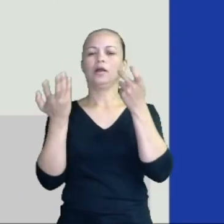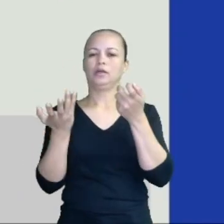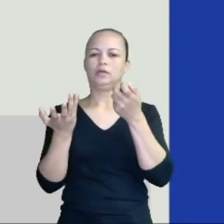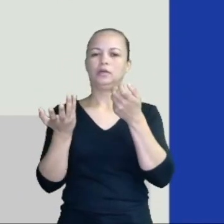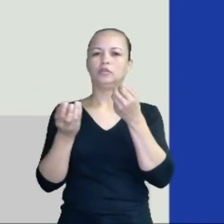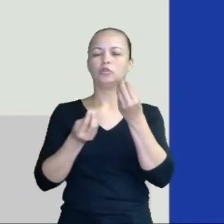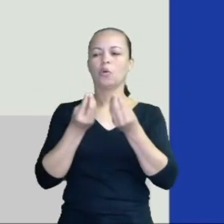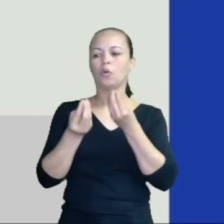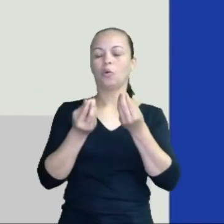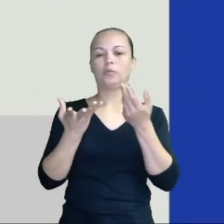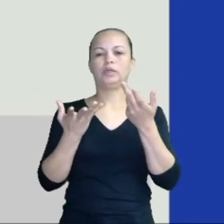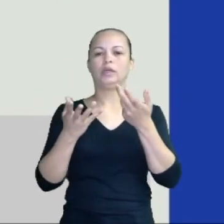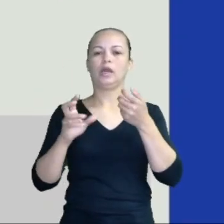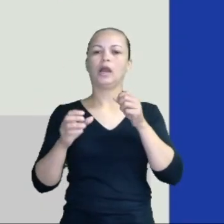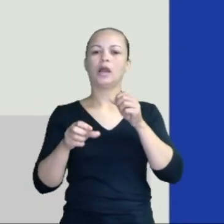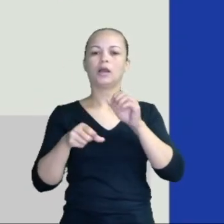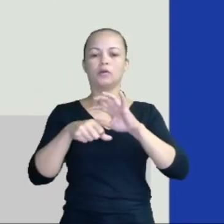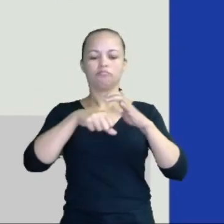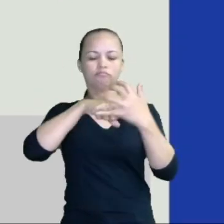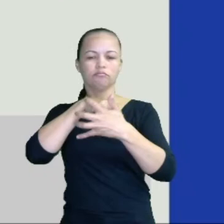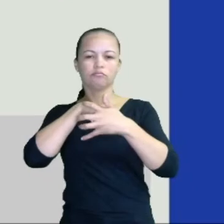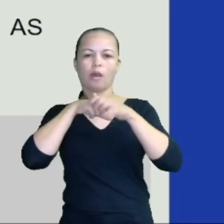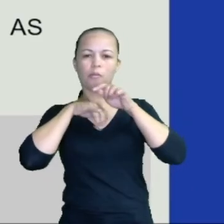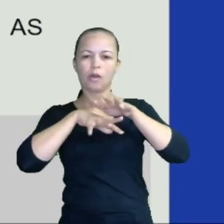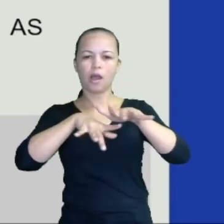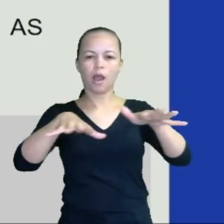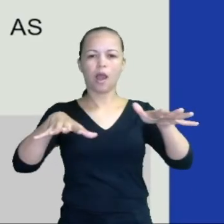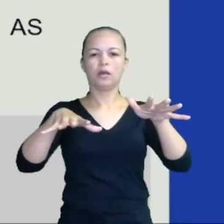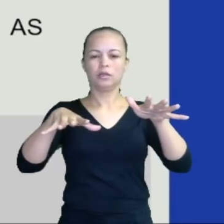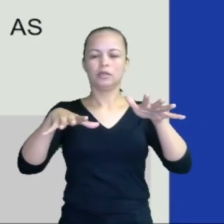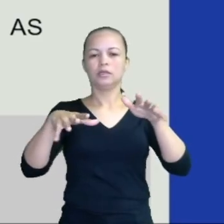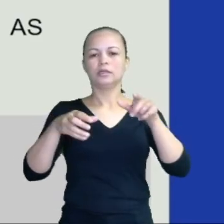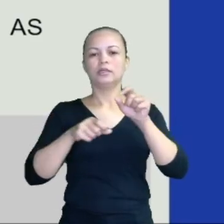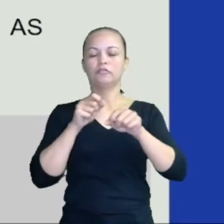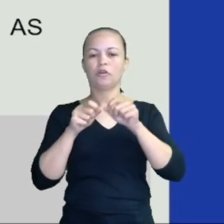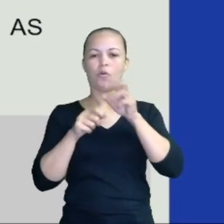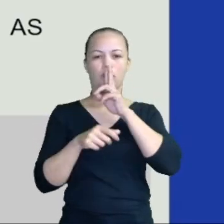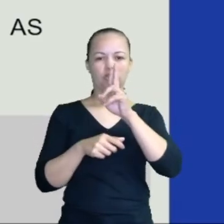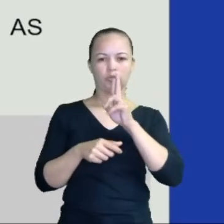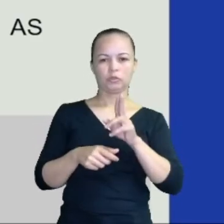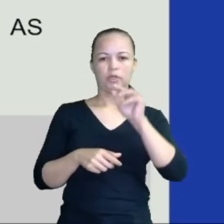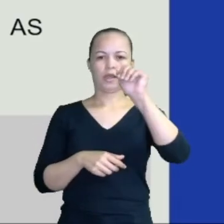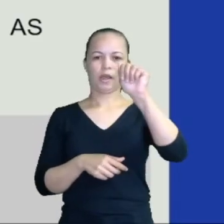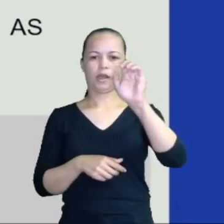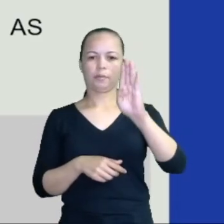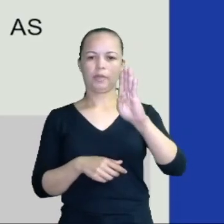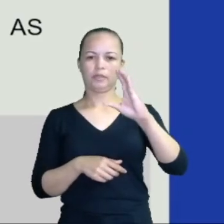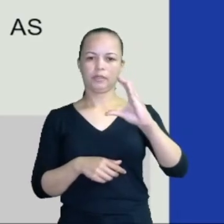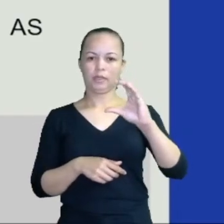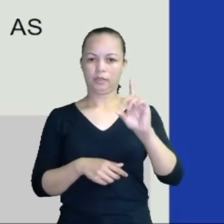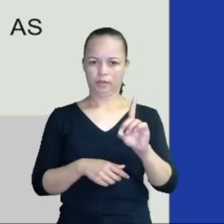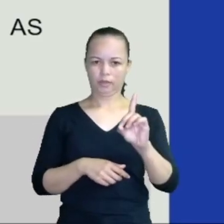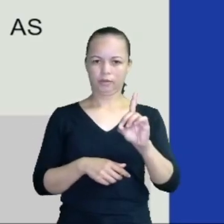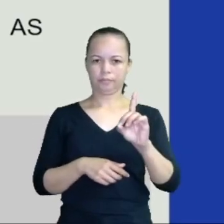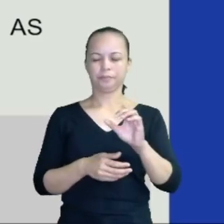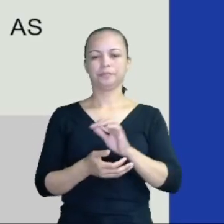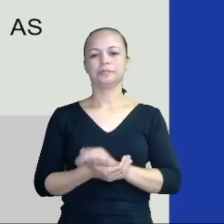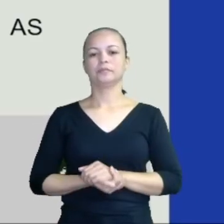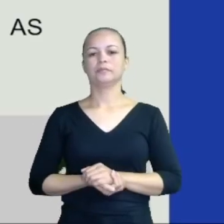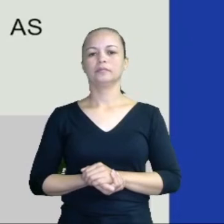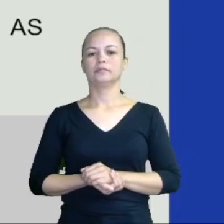as confirmações de contaminação da Covid-19 e vão responder as questões A, B, C e D, tá